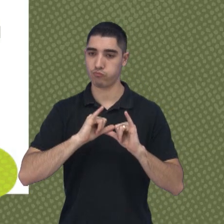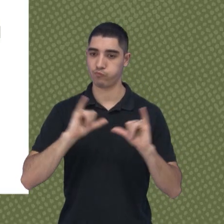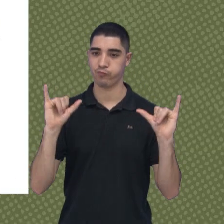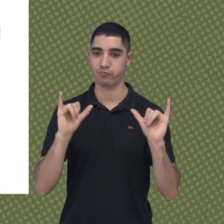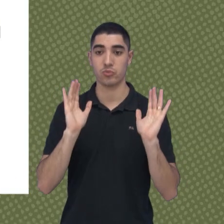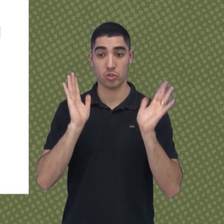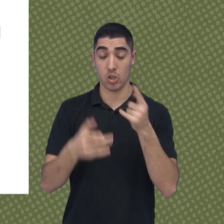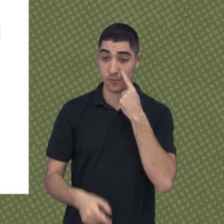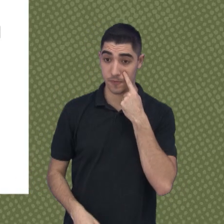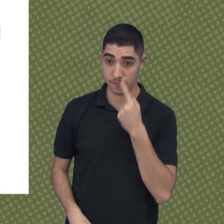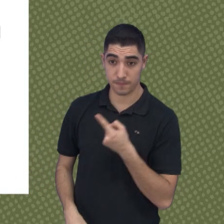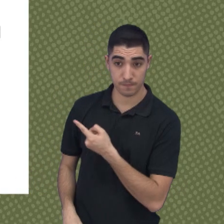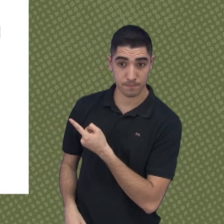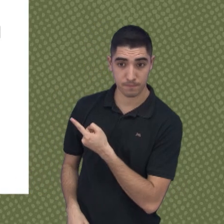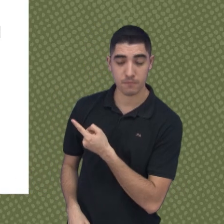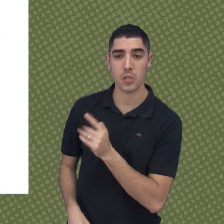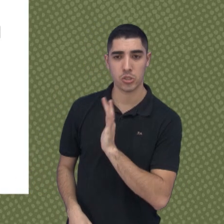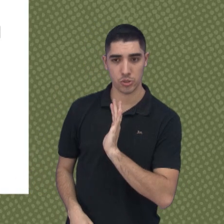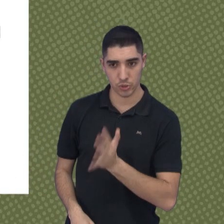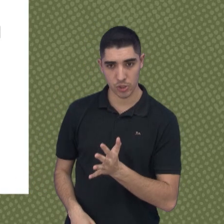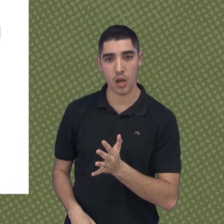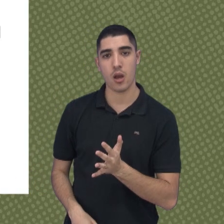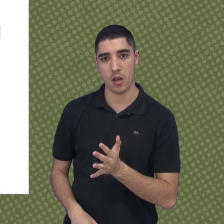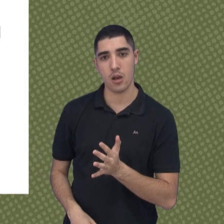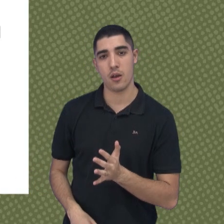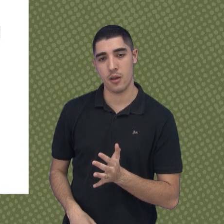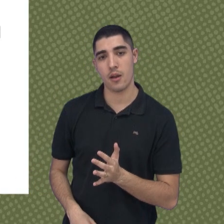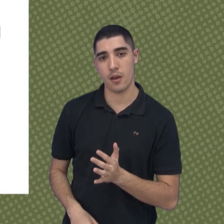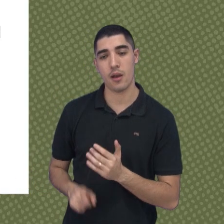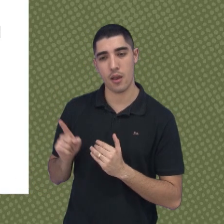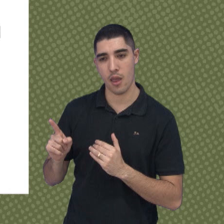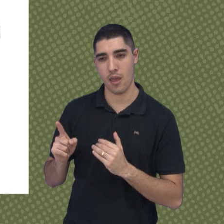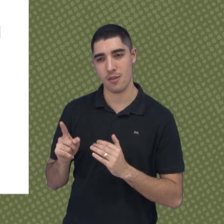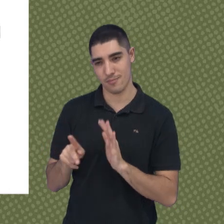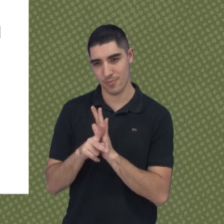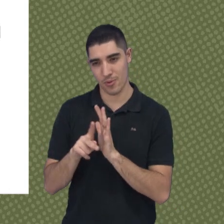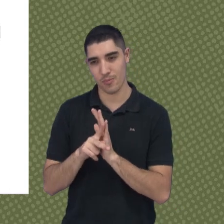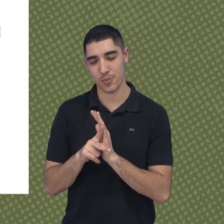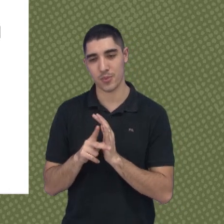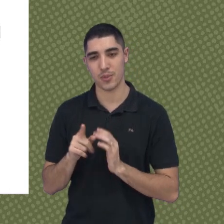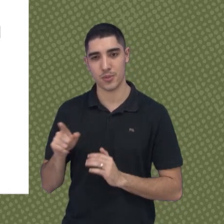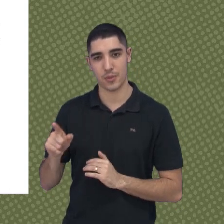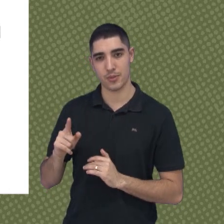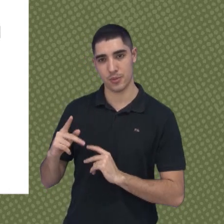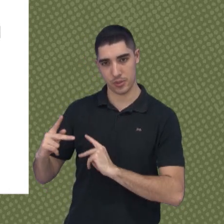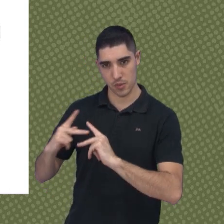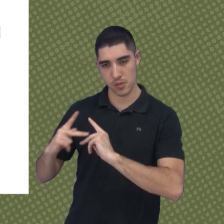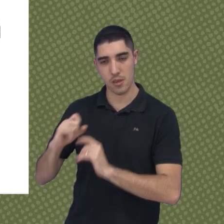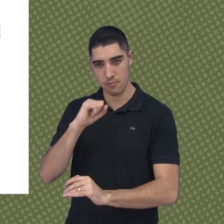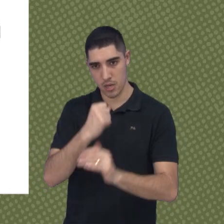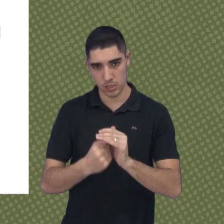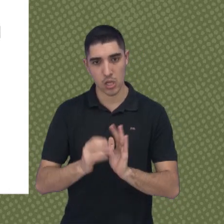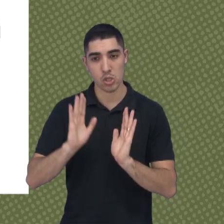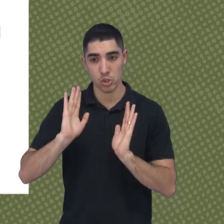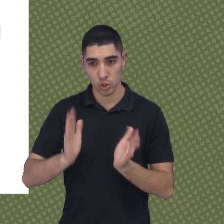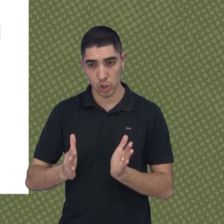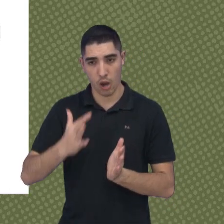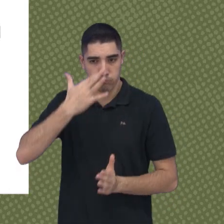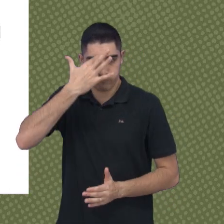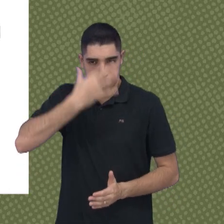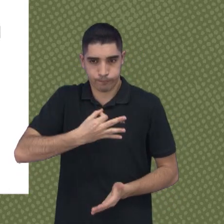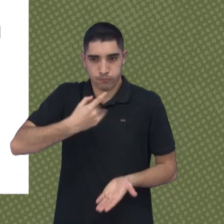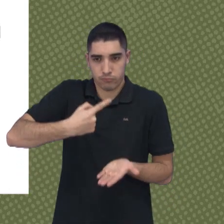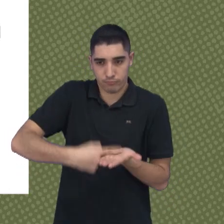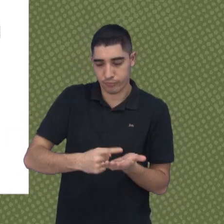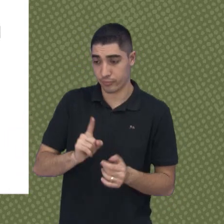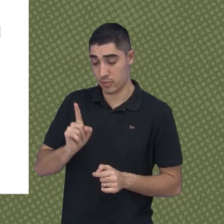a nota aí, ó, você está vendo aí, a Farmaconde, que agora o time é da Farmaconde, enfim, em comum acordo entre as duas partes, tanto